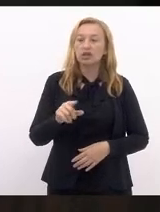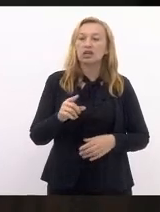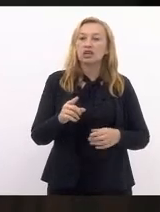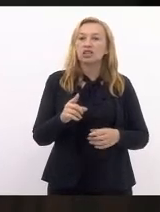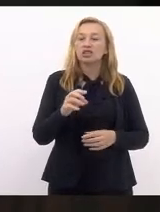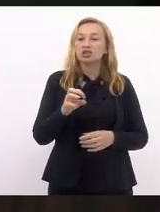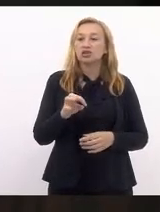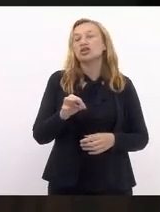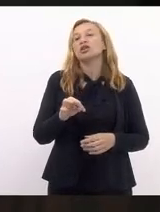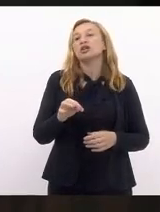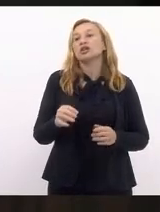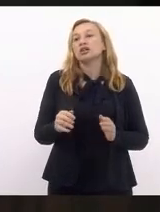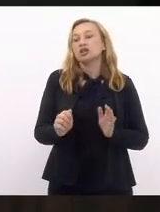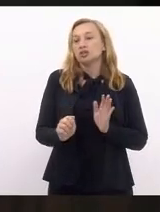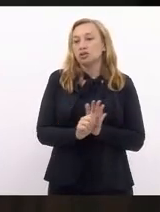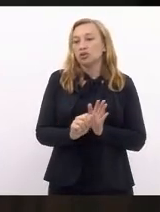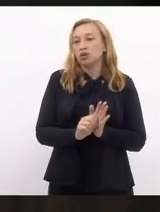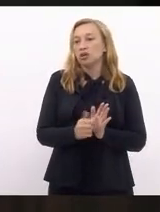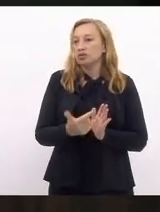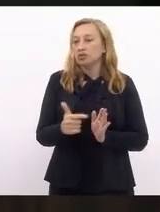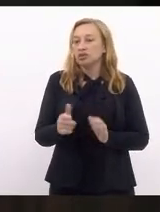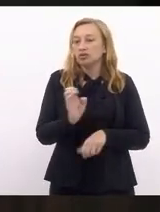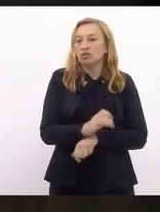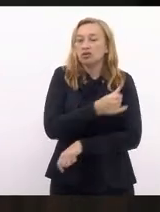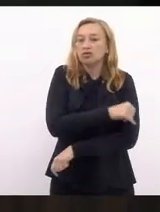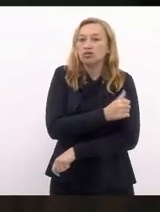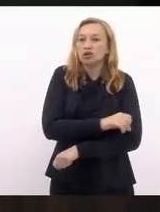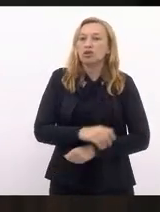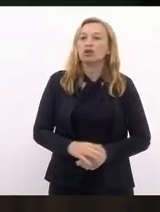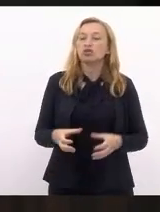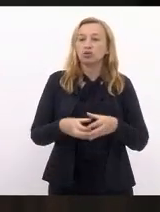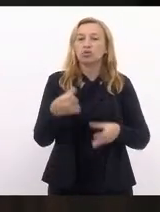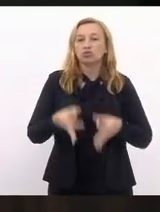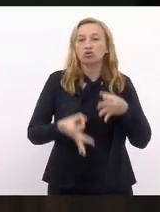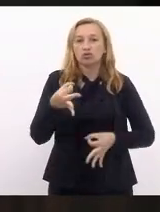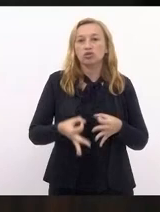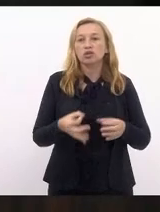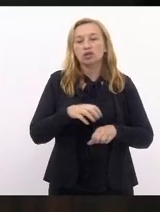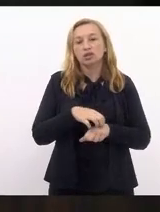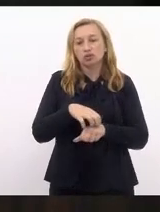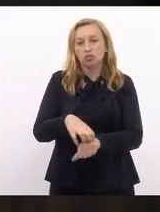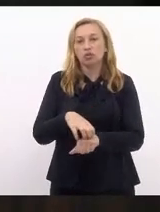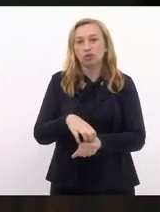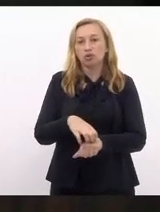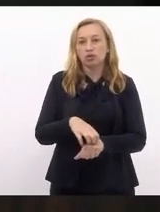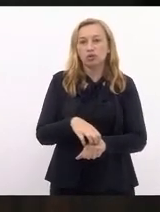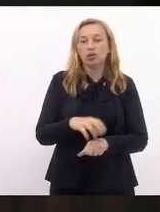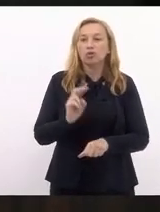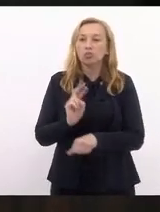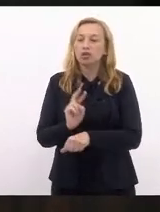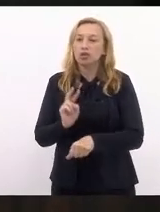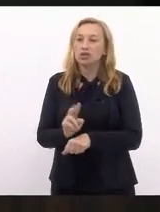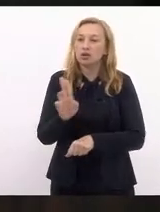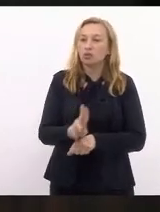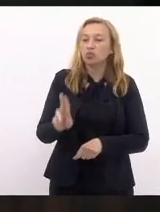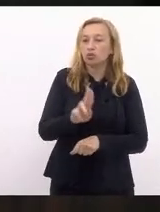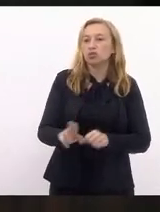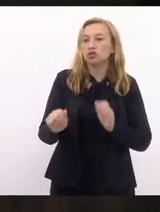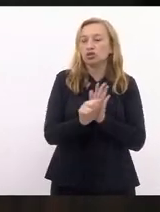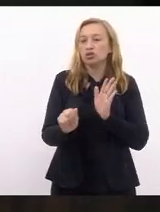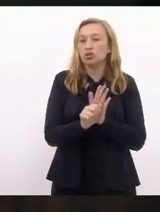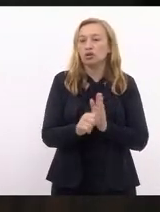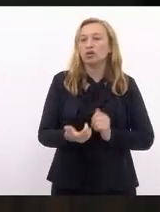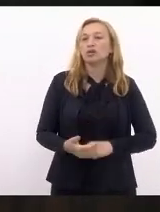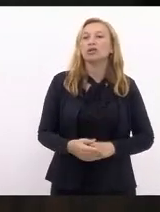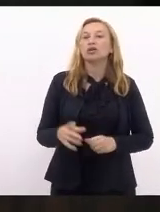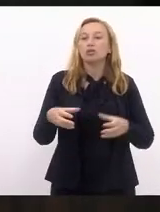sem drogas no âmbito do Estado do Rio de Janeiro prender de pareceres das comissões Quais são os Justiça transporte prevenção ao uso de drogas e orçamento para